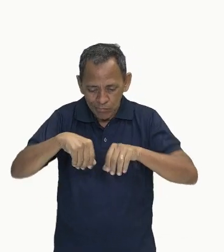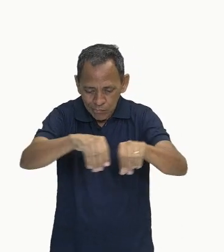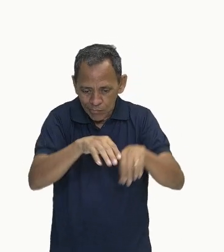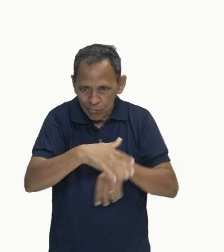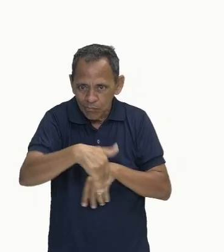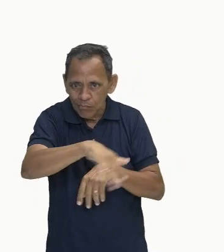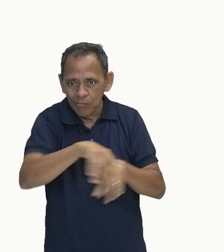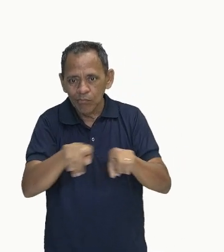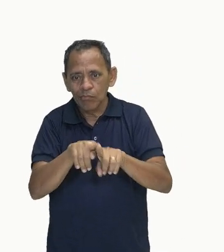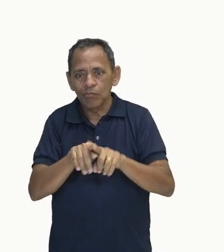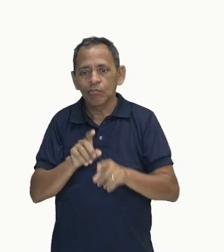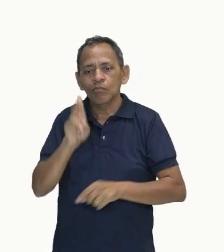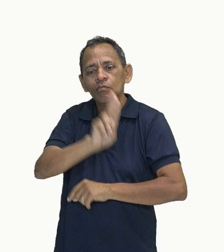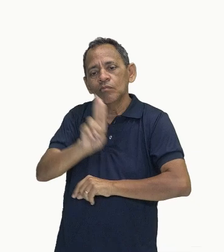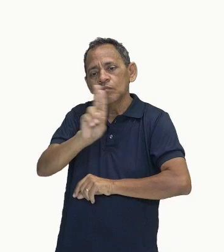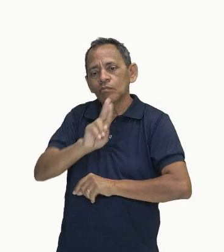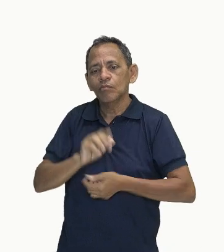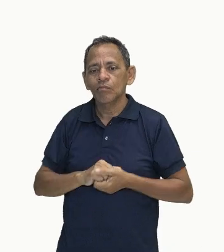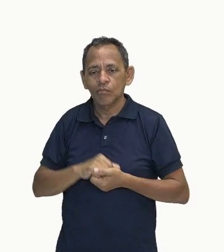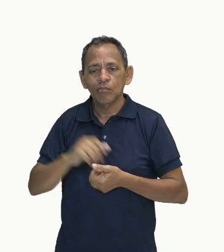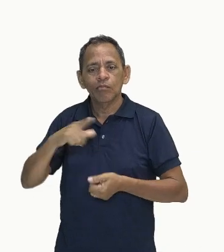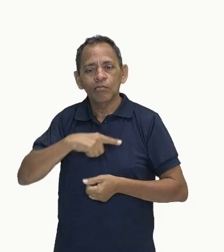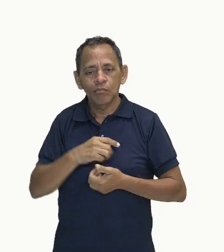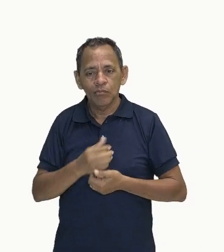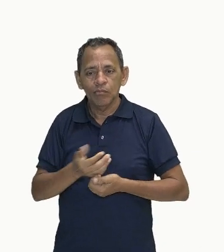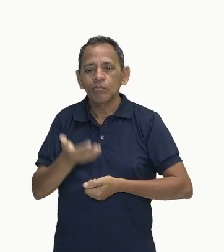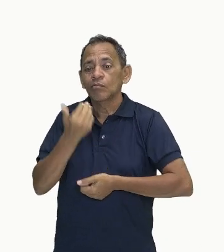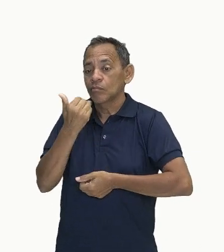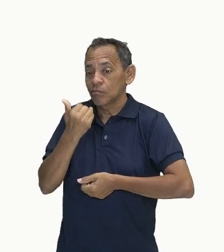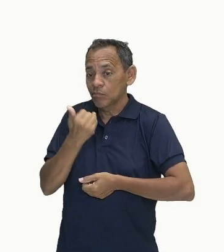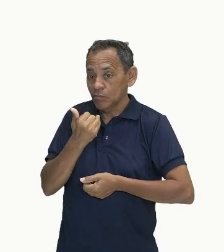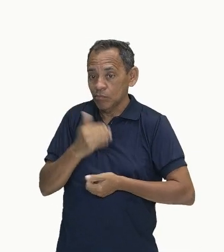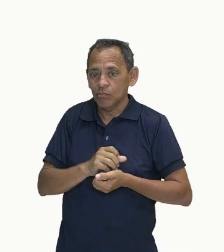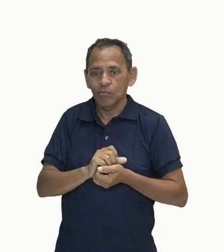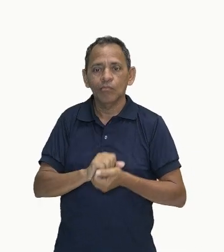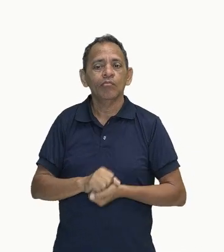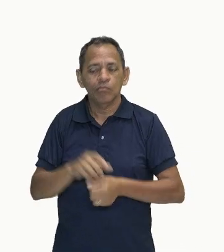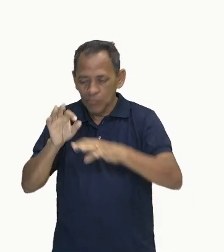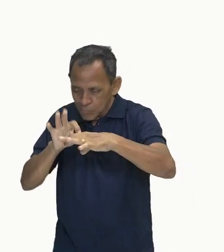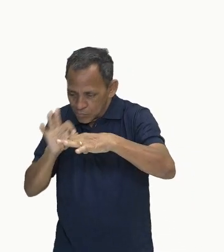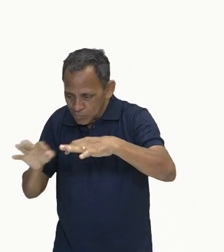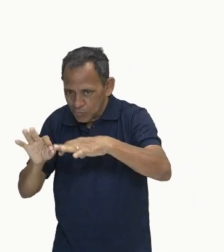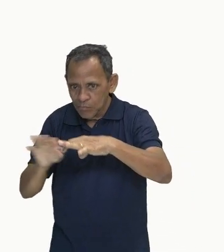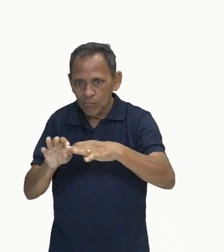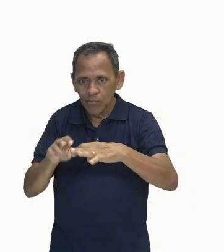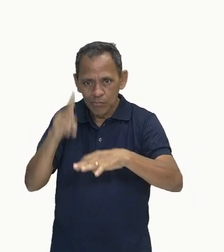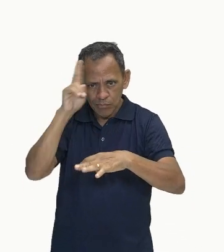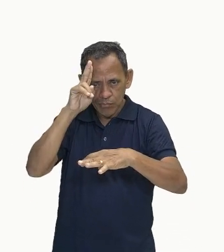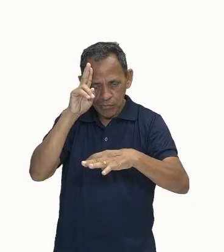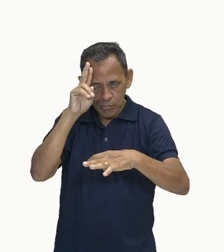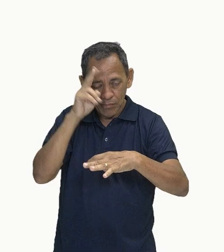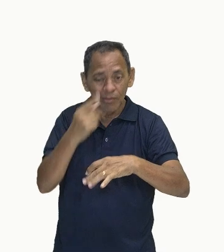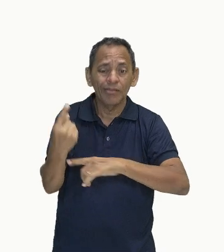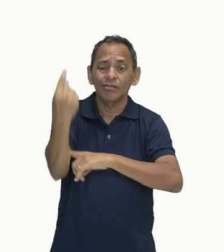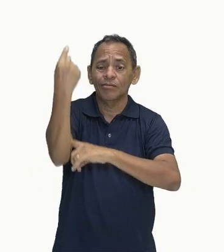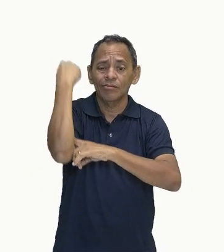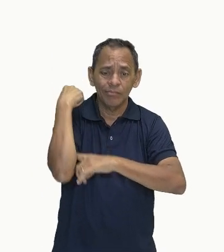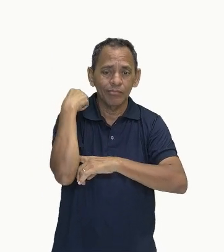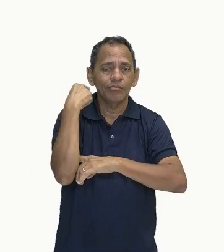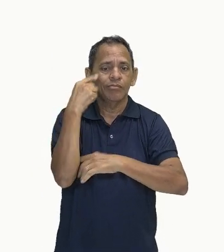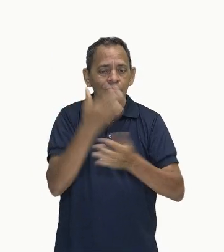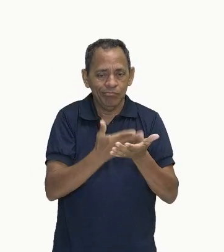para atender aí a demanda alimentar, como nós verificamos lá no início, né, quando os povos eles iam